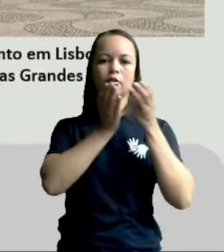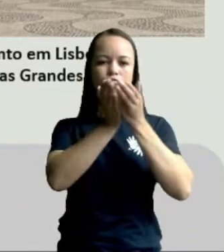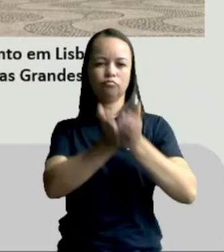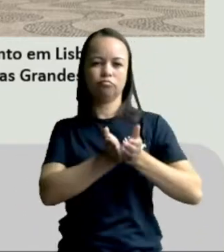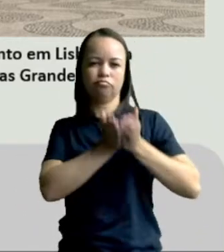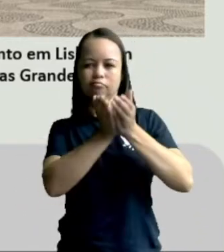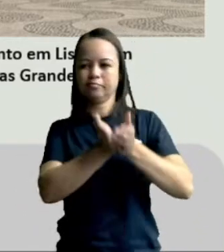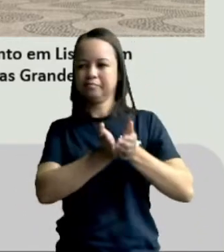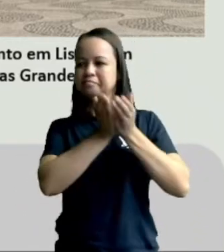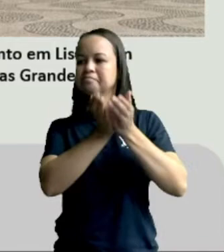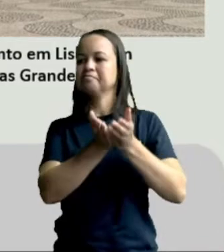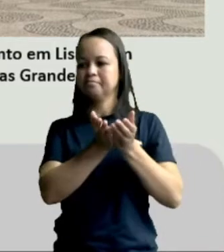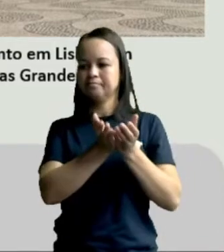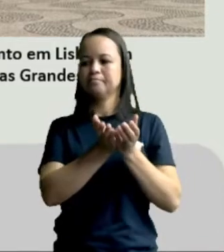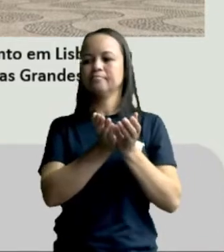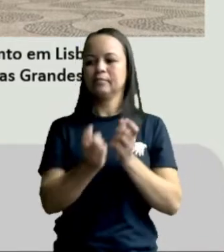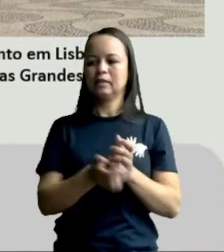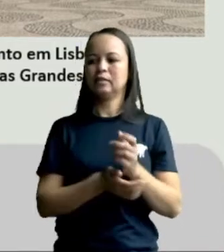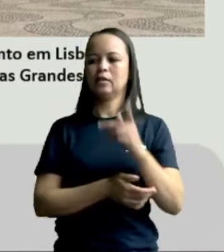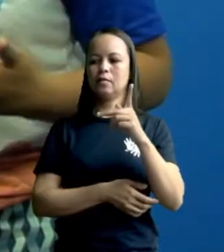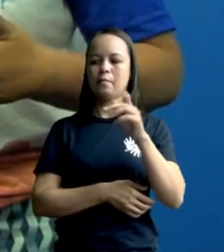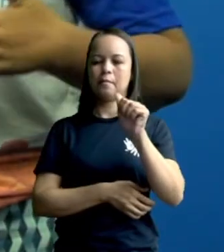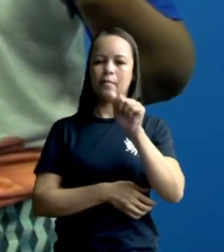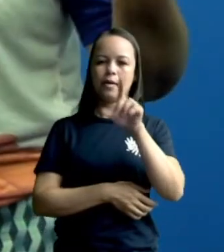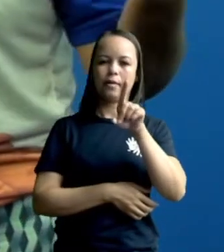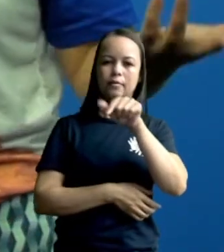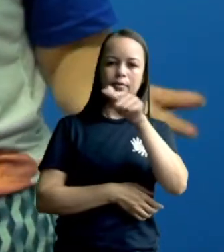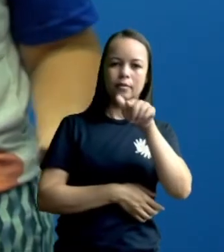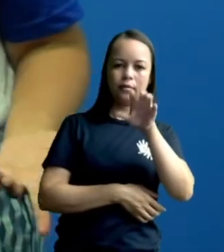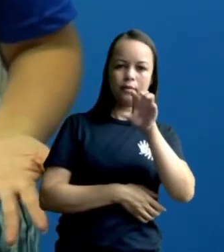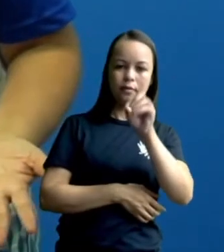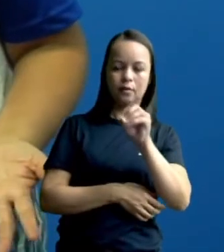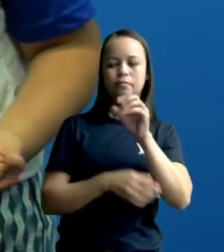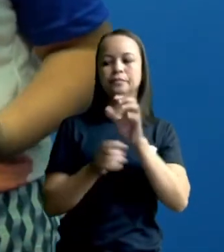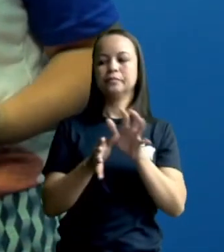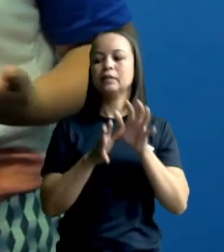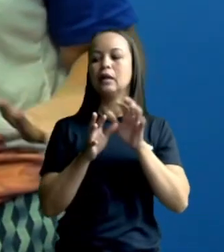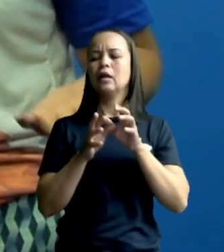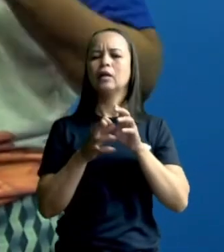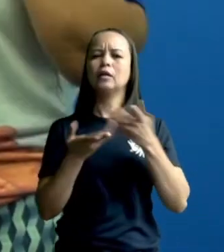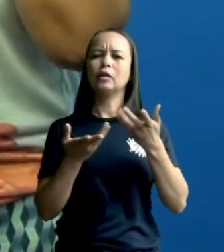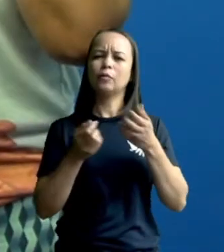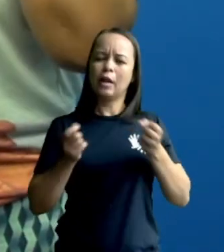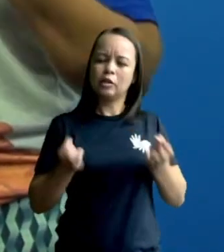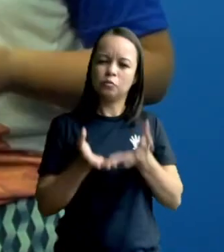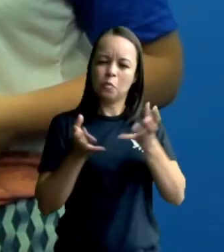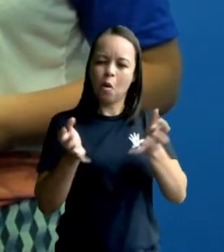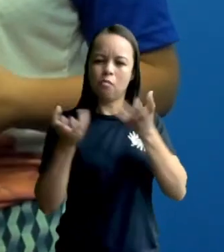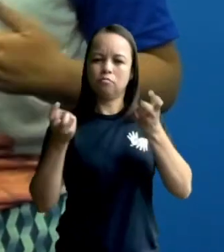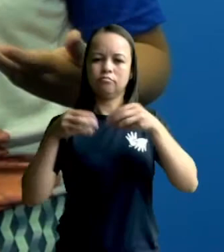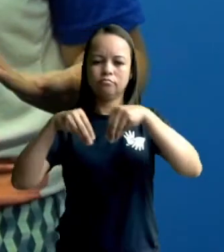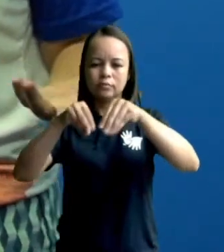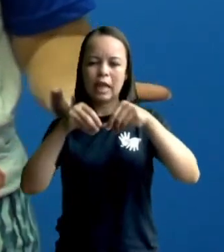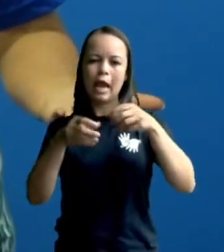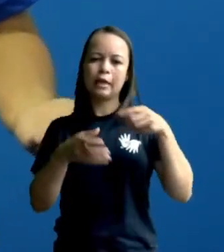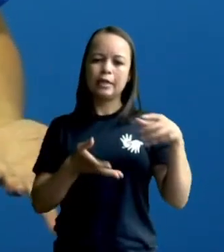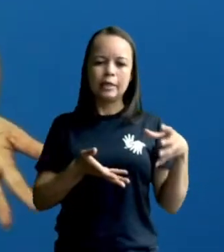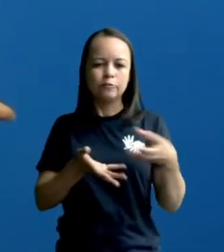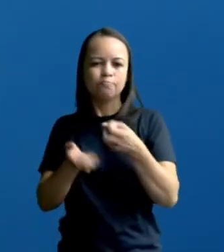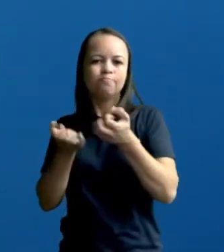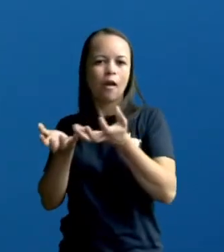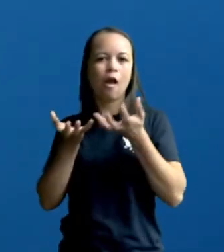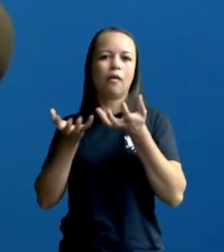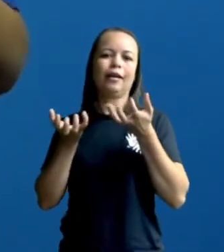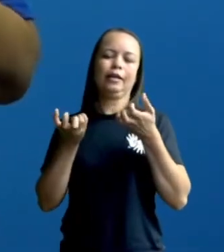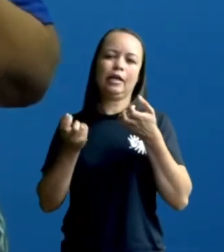só o quanto de vantagem Portugal tinha para ele poder explorar todas as terras que eles queriam, né? E obter as vantagens